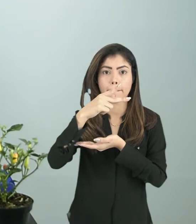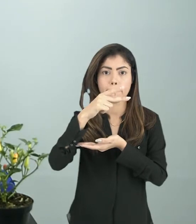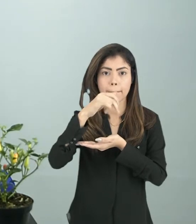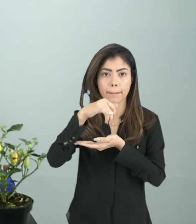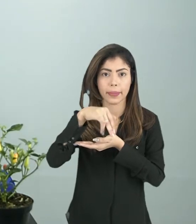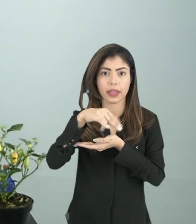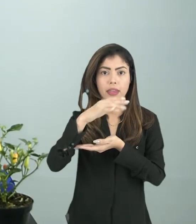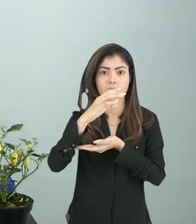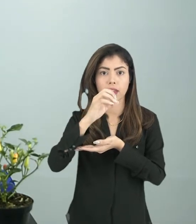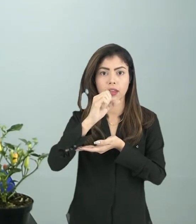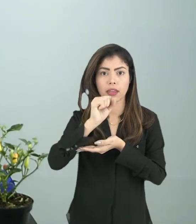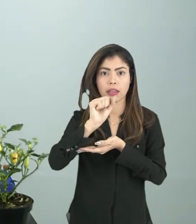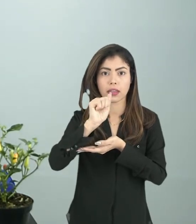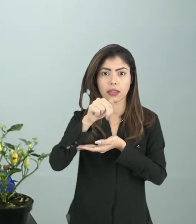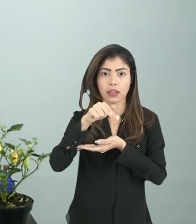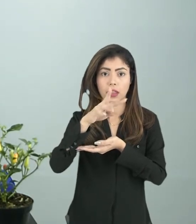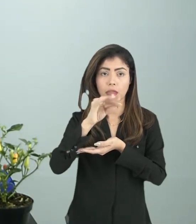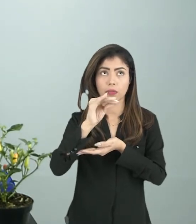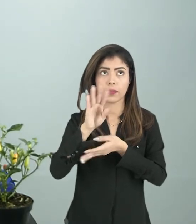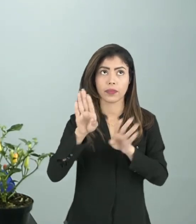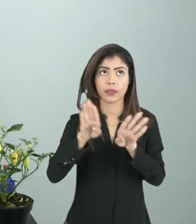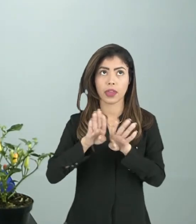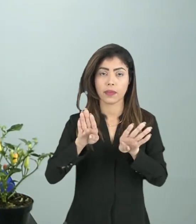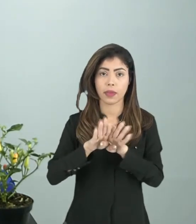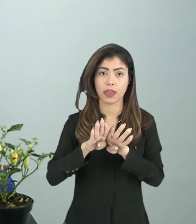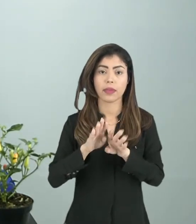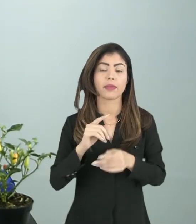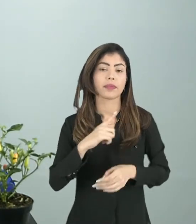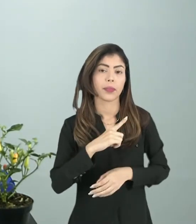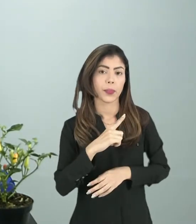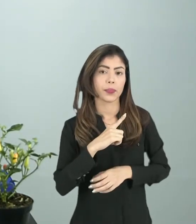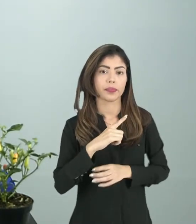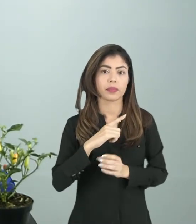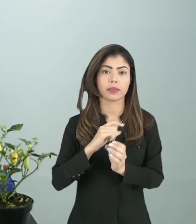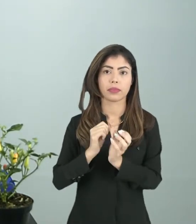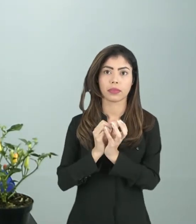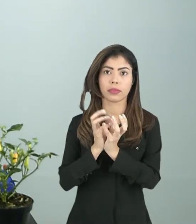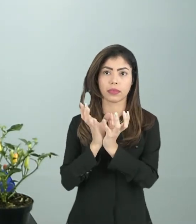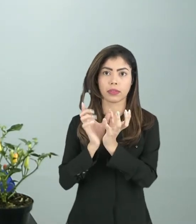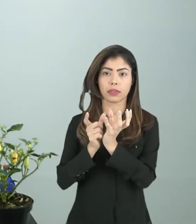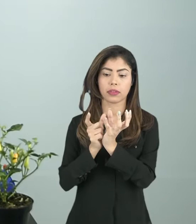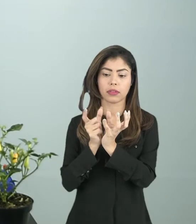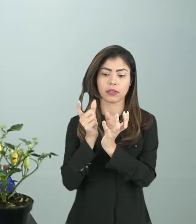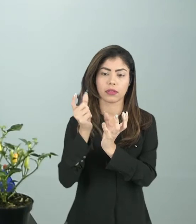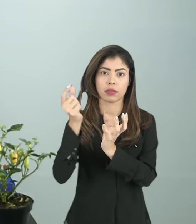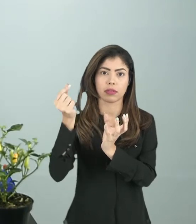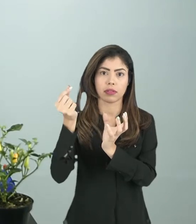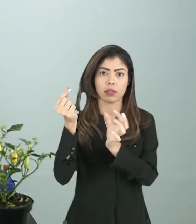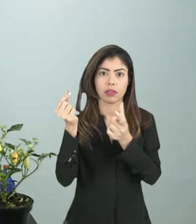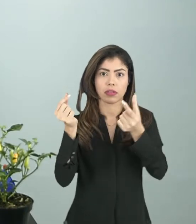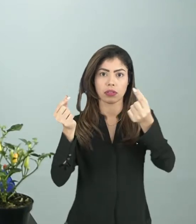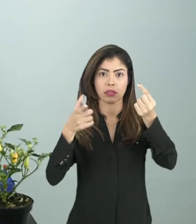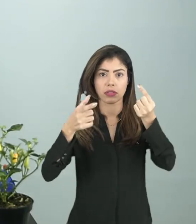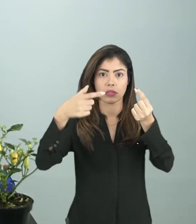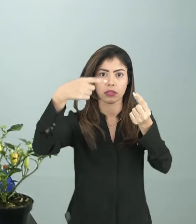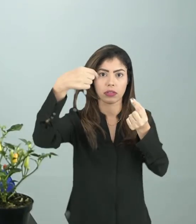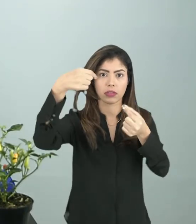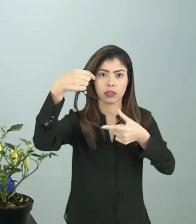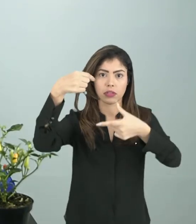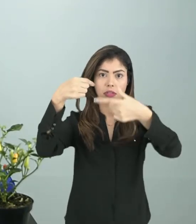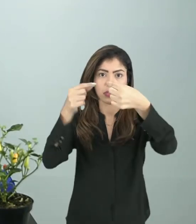Tenho a babosa, muito usado para massagear o cabelo,